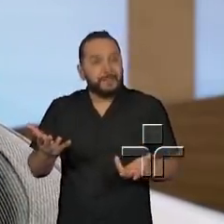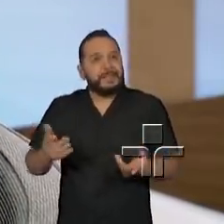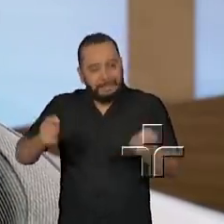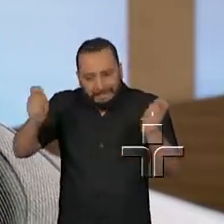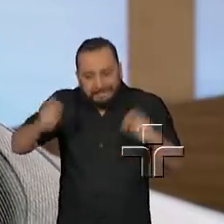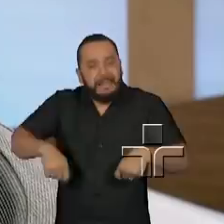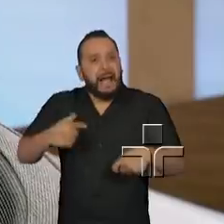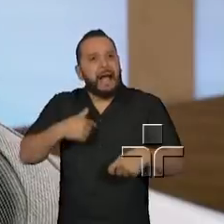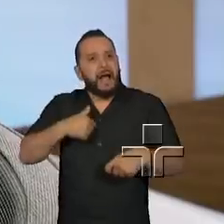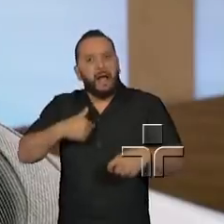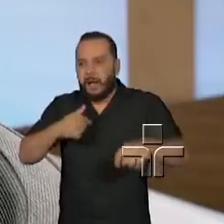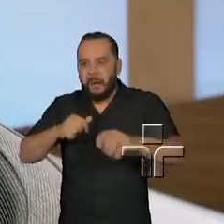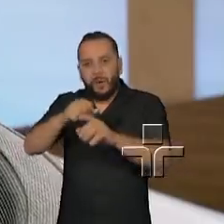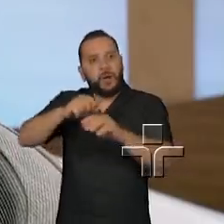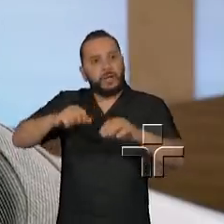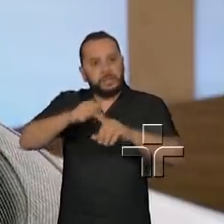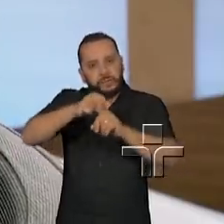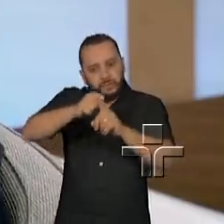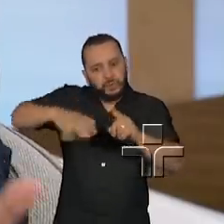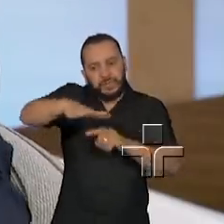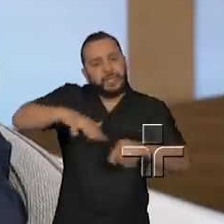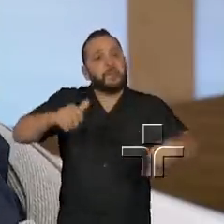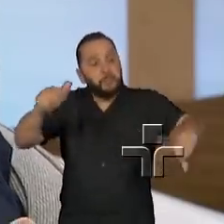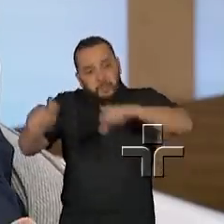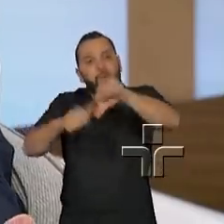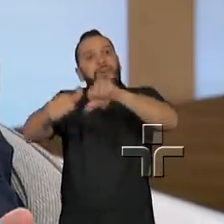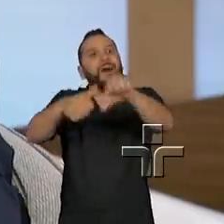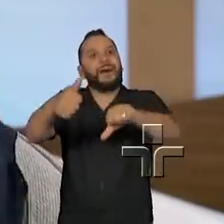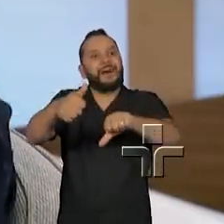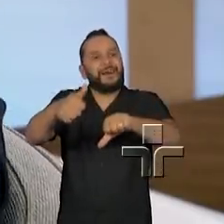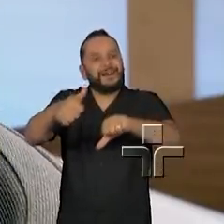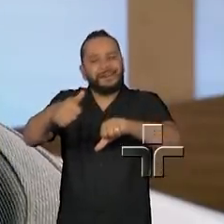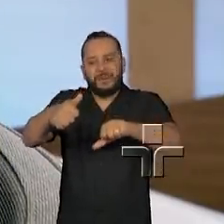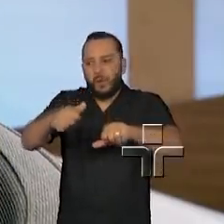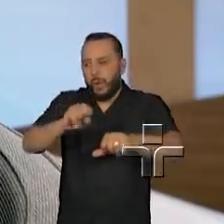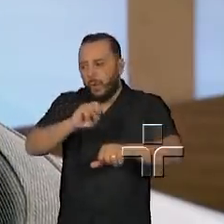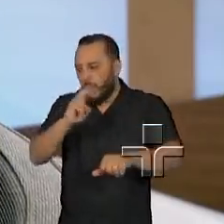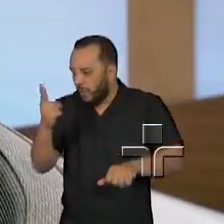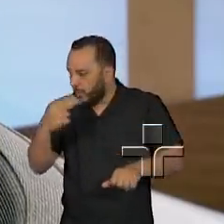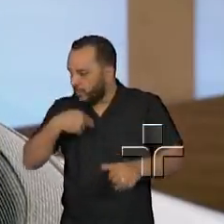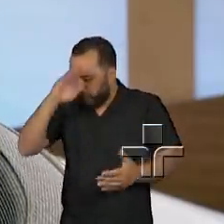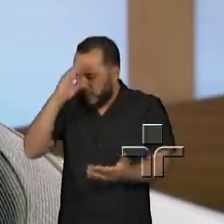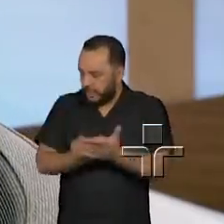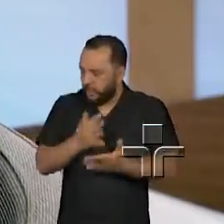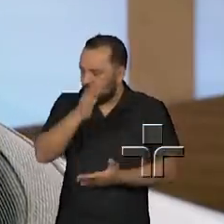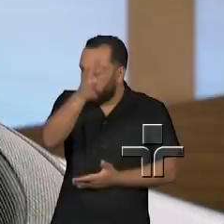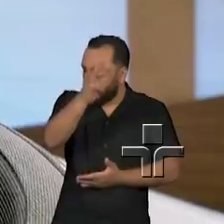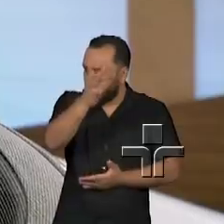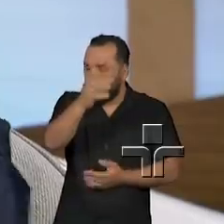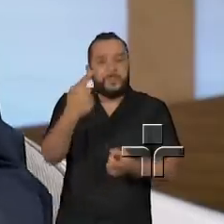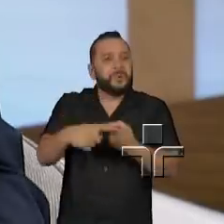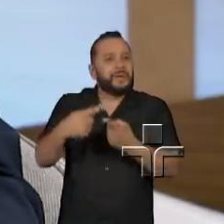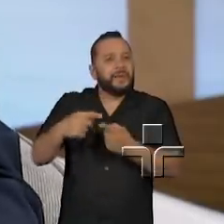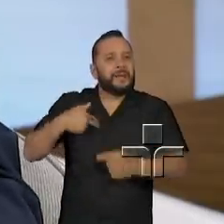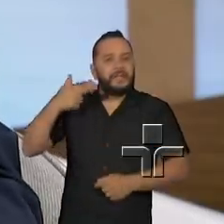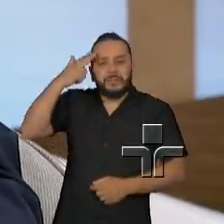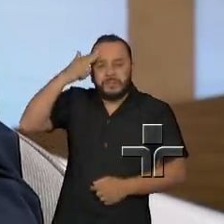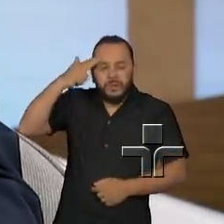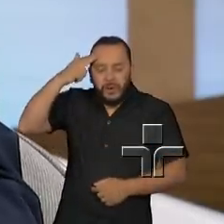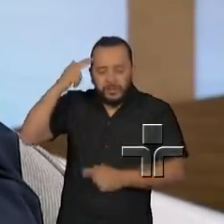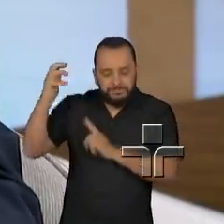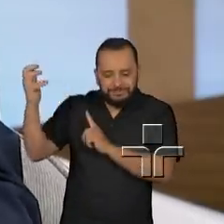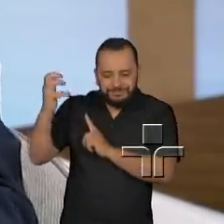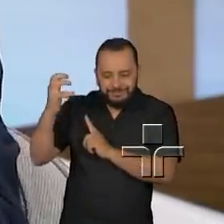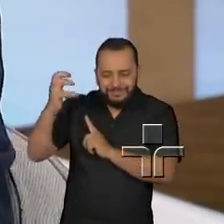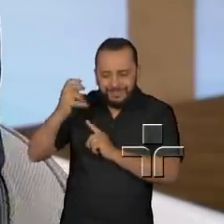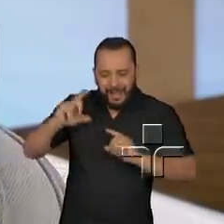futuro possível, talvez venha do nosso abandono do sonho, que é um espaço mental privilegiado para simular as consequências dos nossos atos.